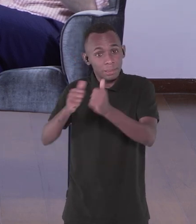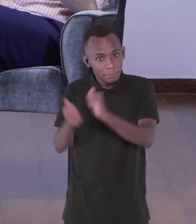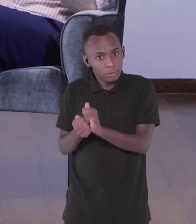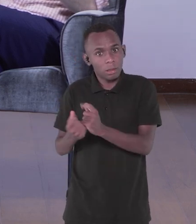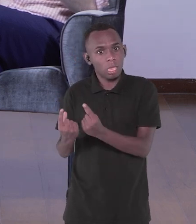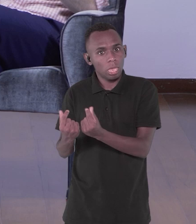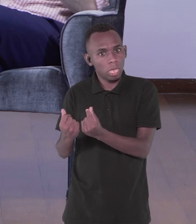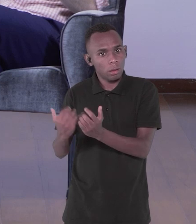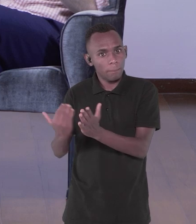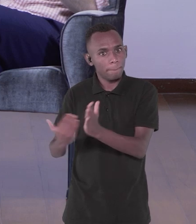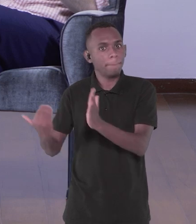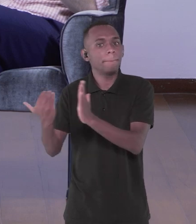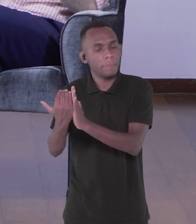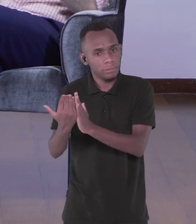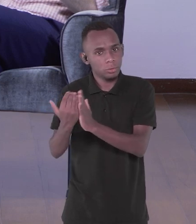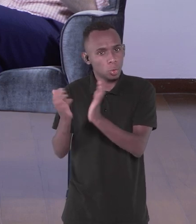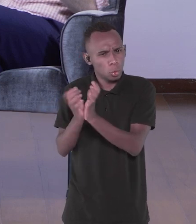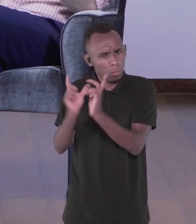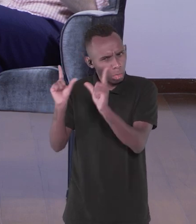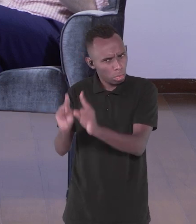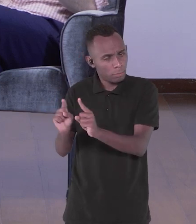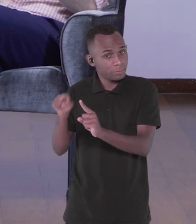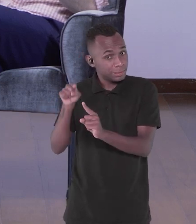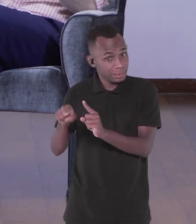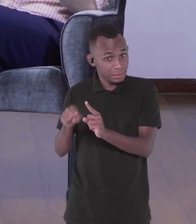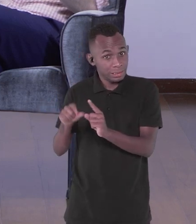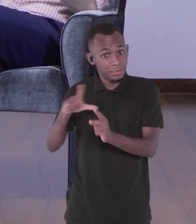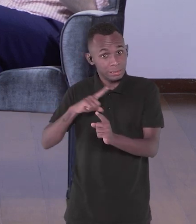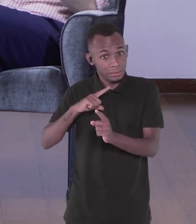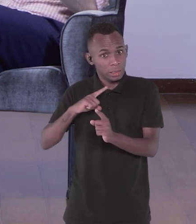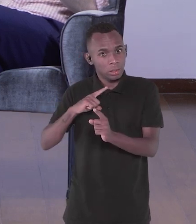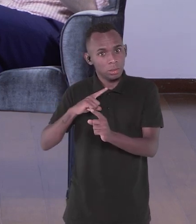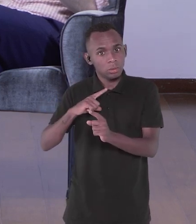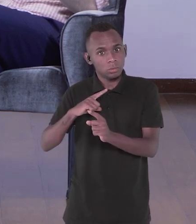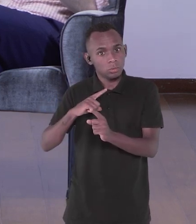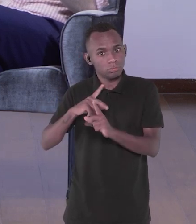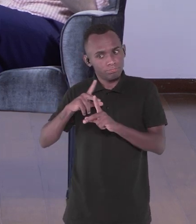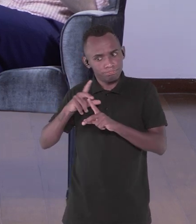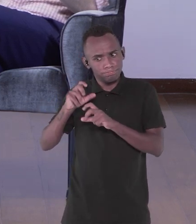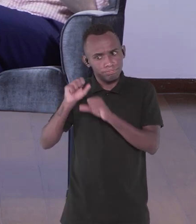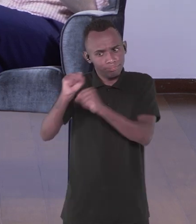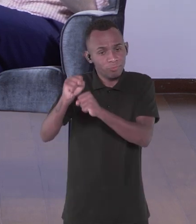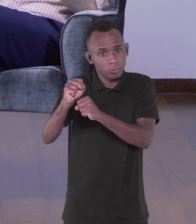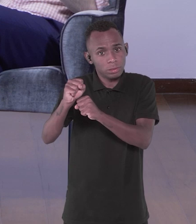muito restrito de pessoas, que tem um poder imenso. Tem um poder